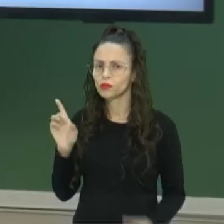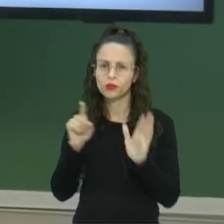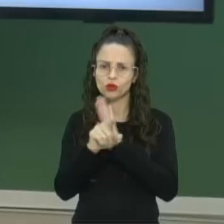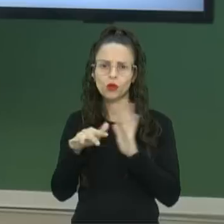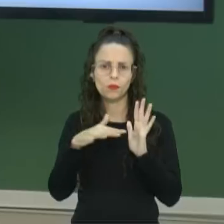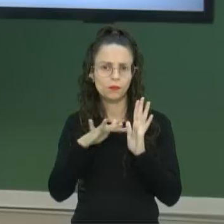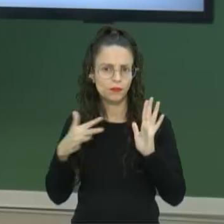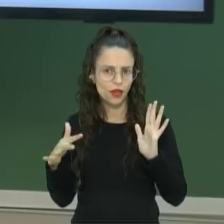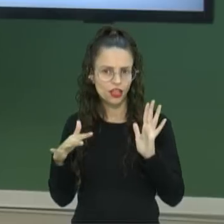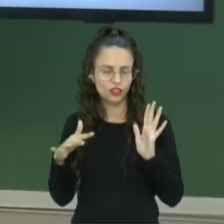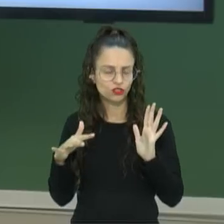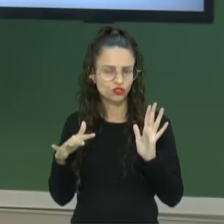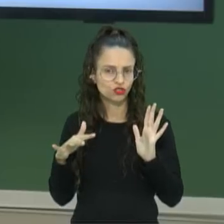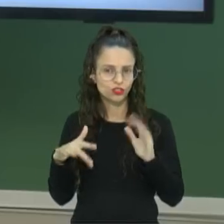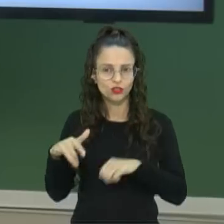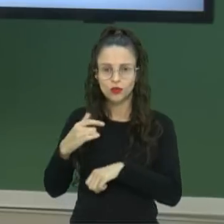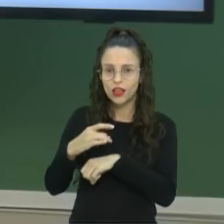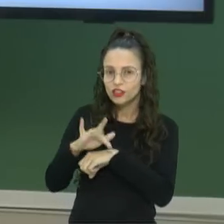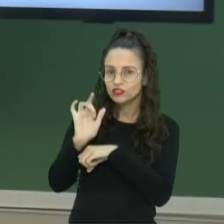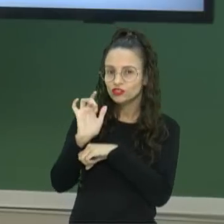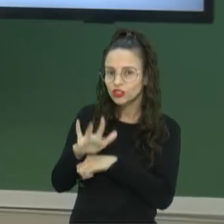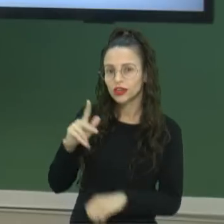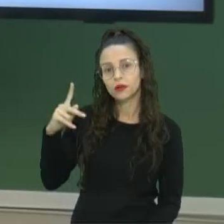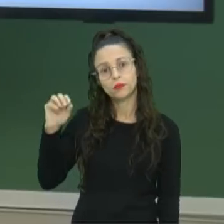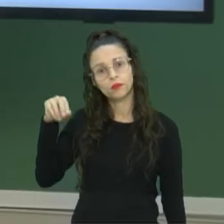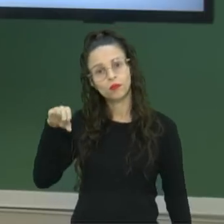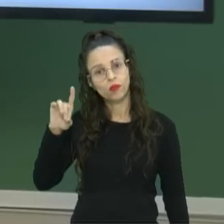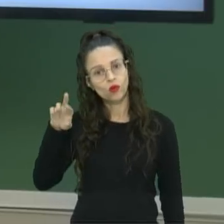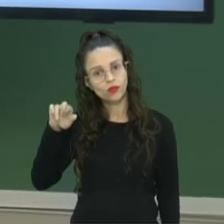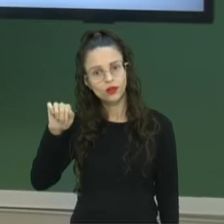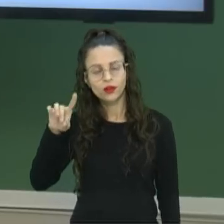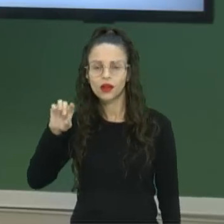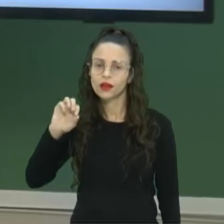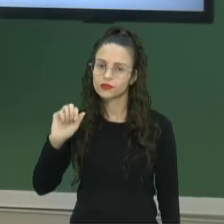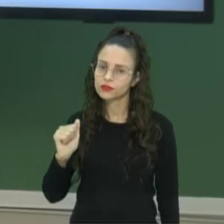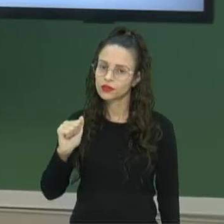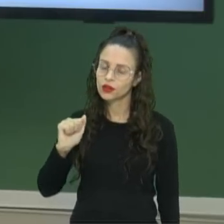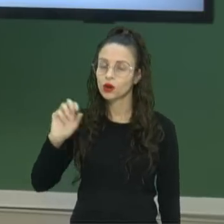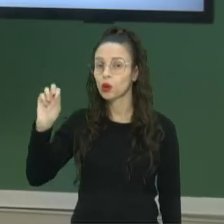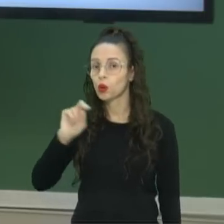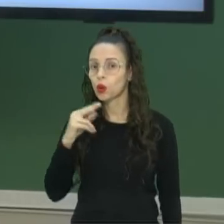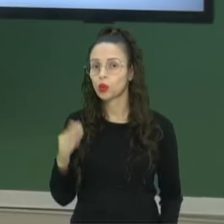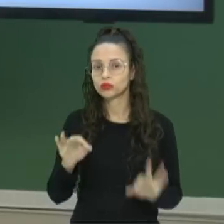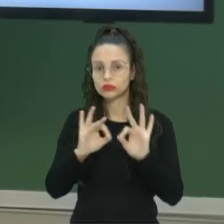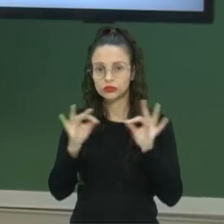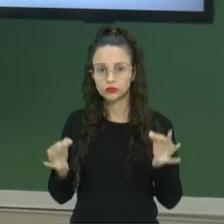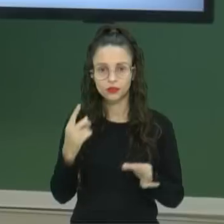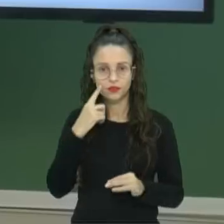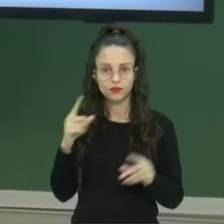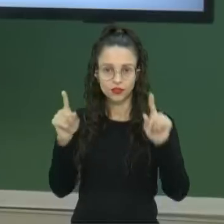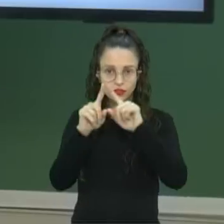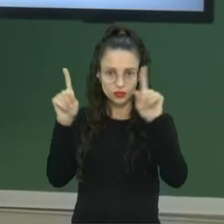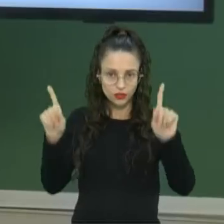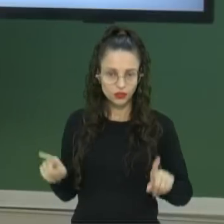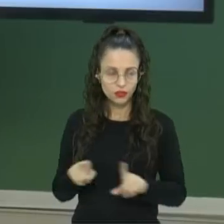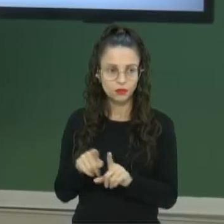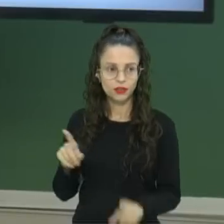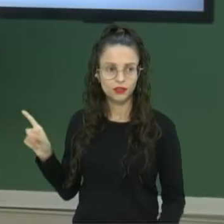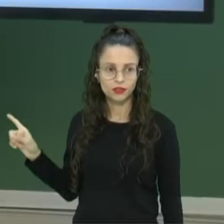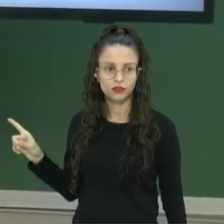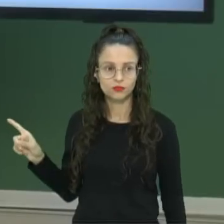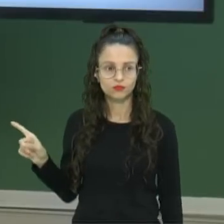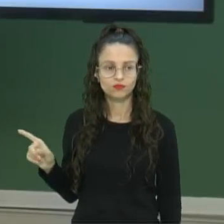média. Claro que ele não deu a dica se é ponderada, se é aritmética simples. Ele não deu, nós temos que ver na tabela. Então, aqui eu